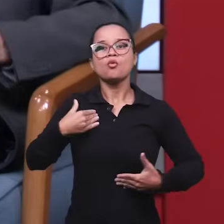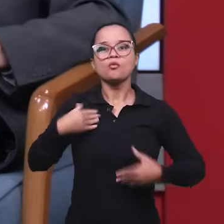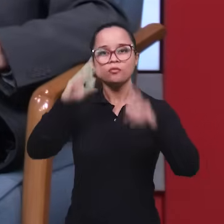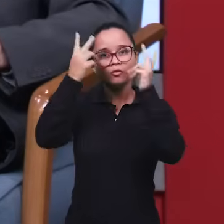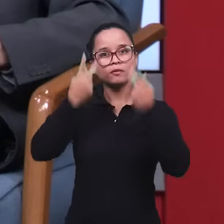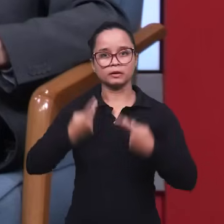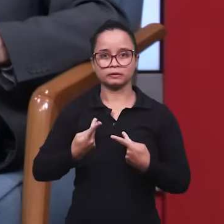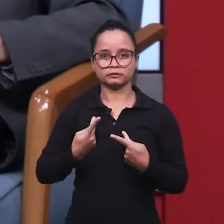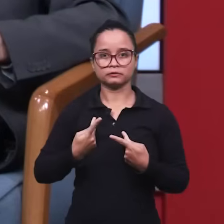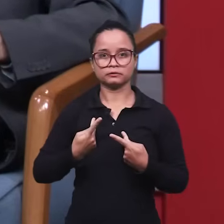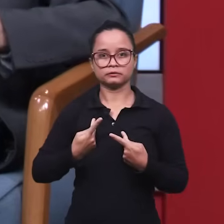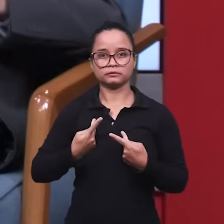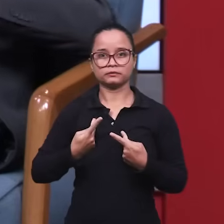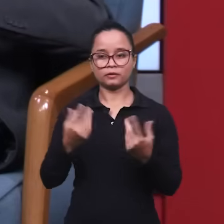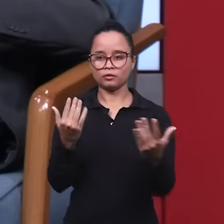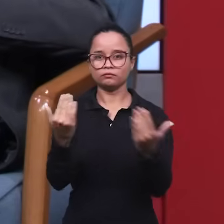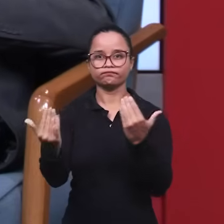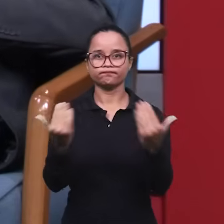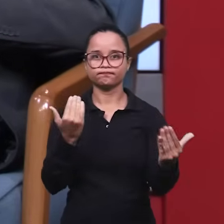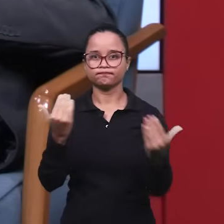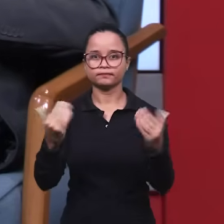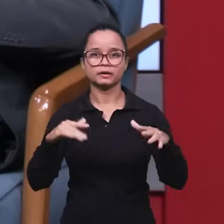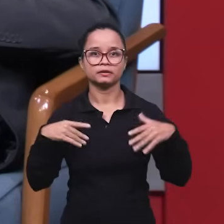humano. Então,